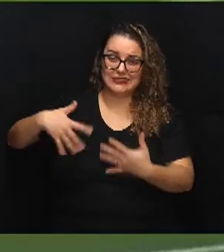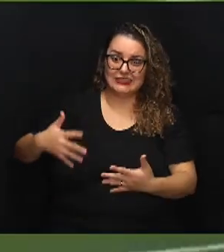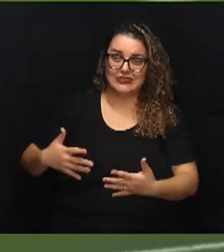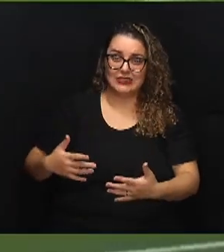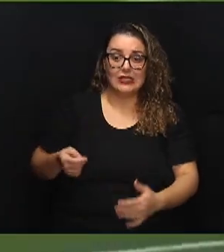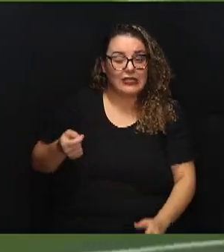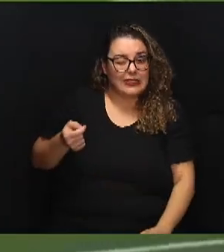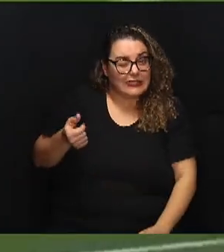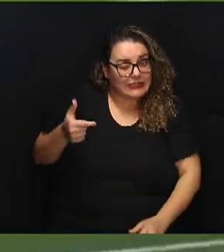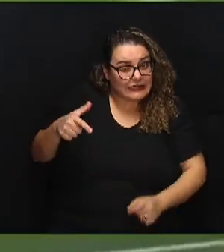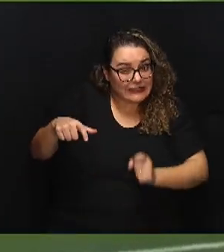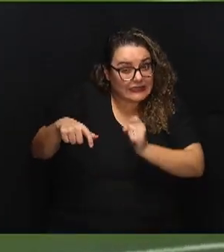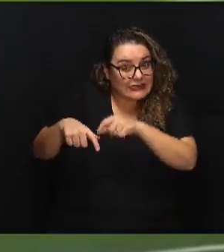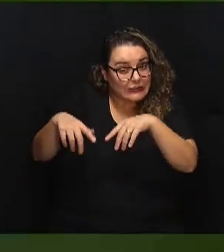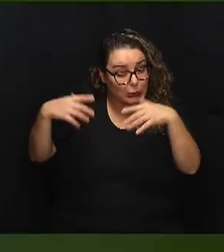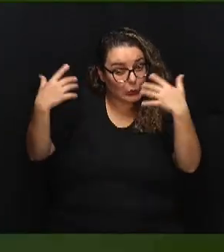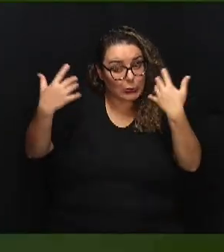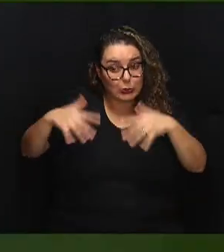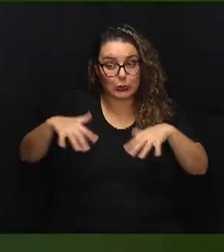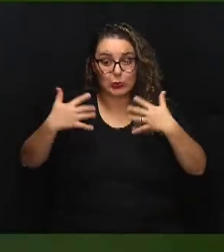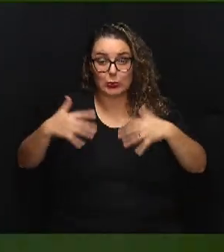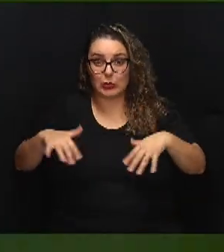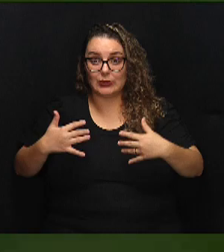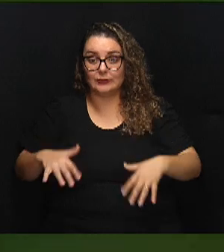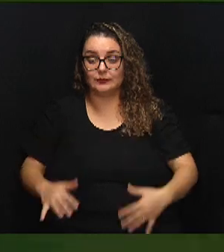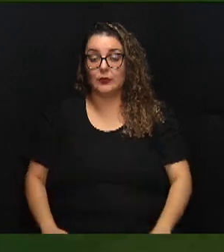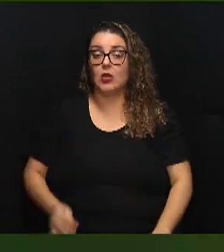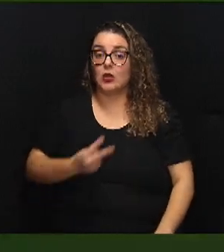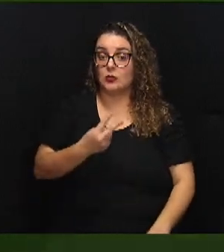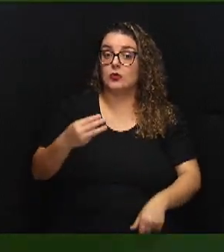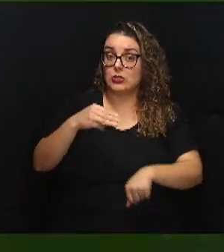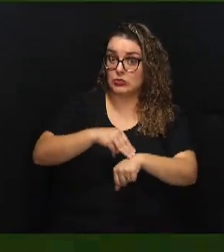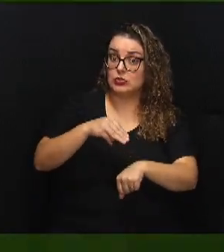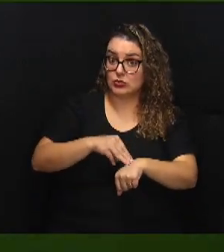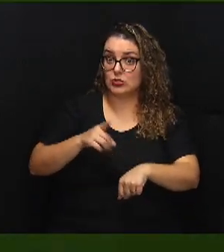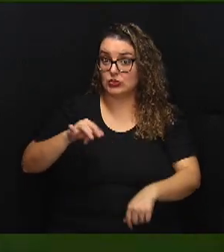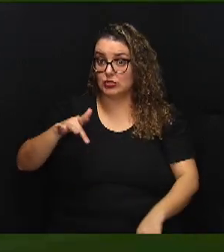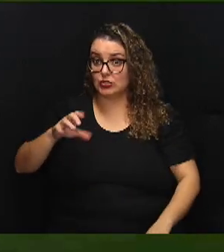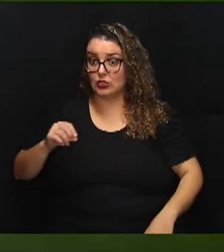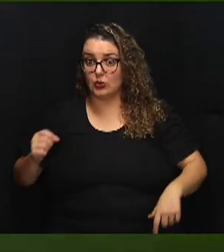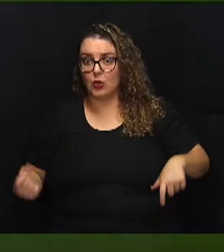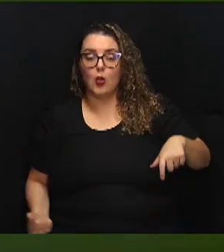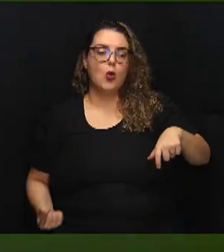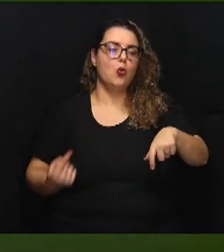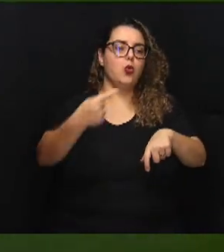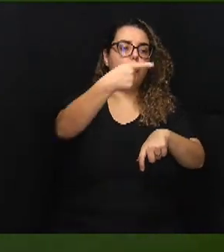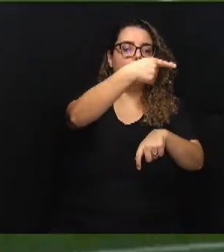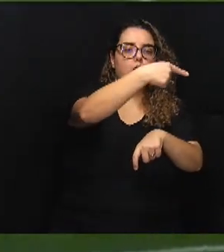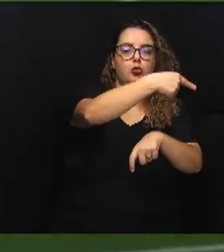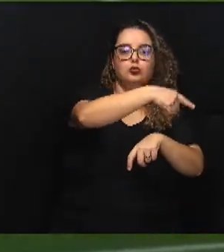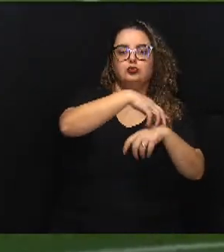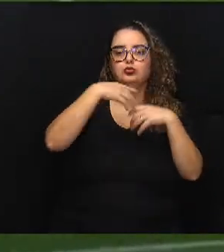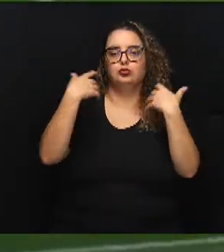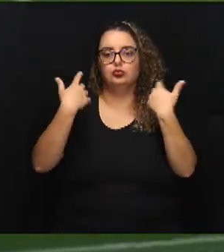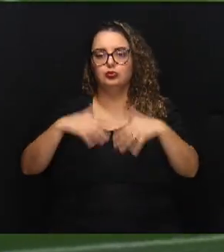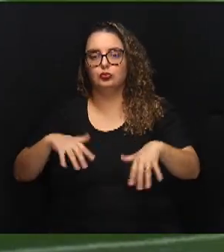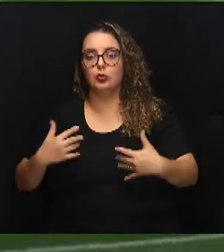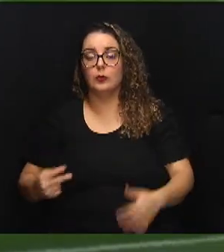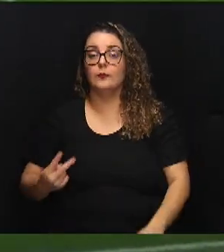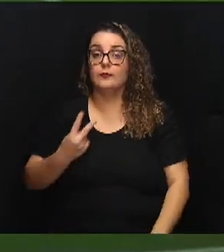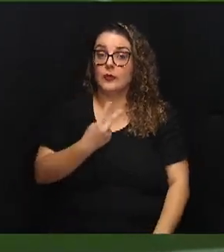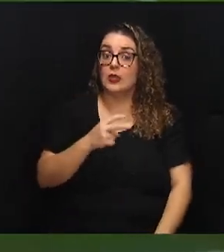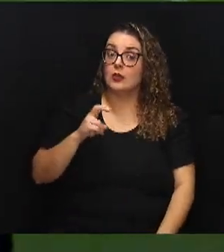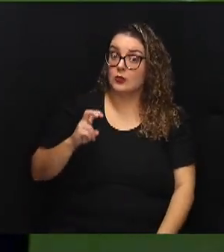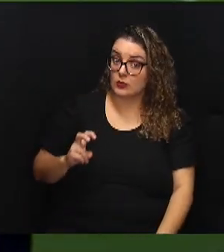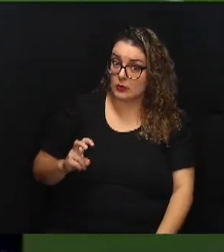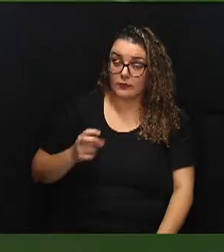não encobre Andrei. Aos 22 minutos, Diego Torres mandou para longe. Aos